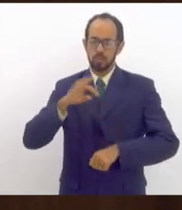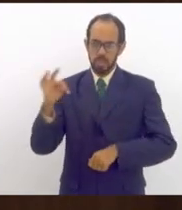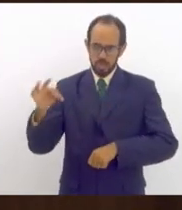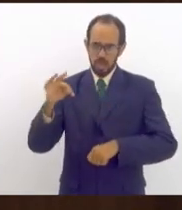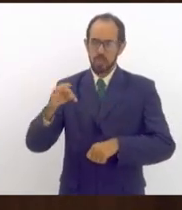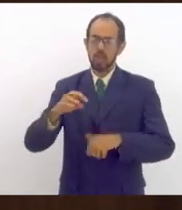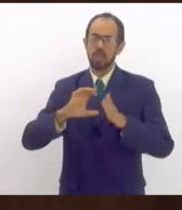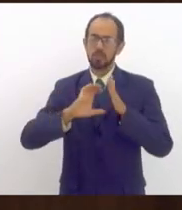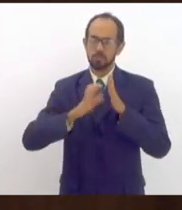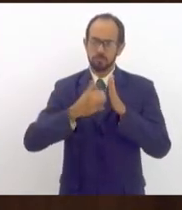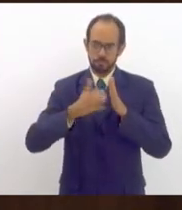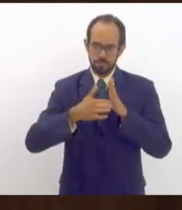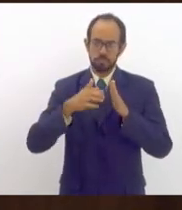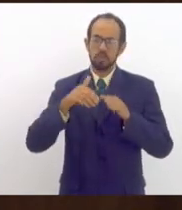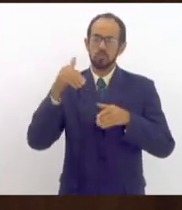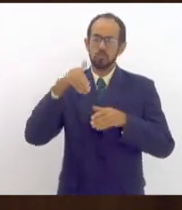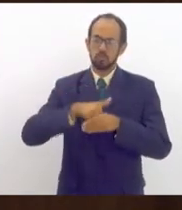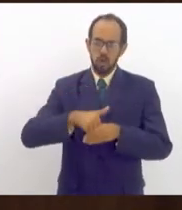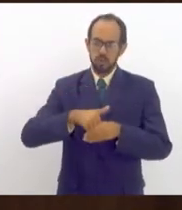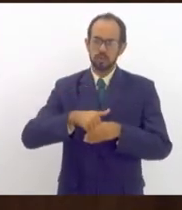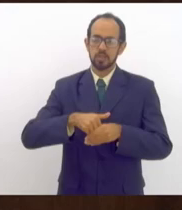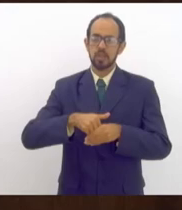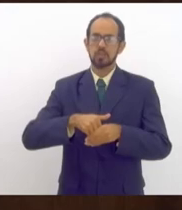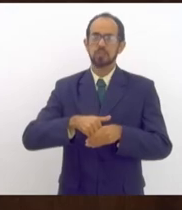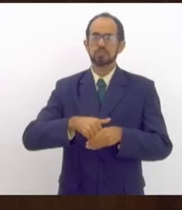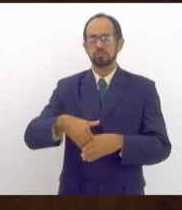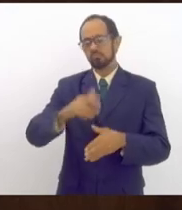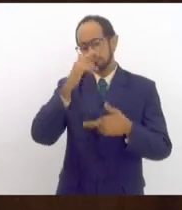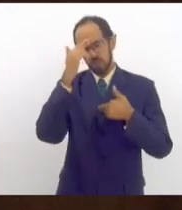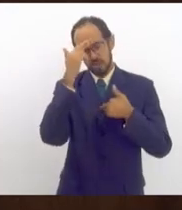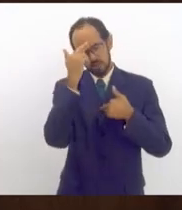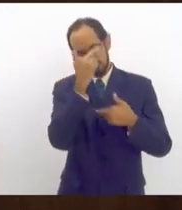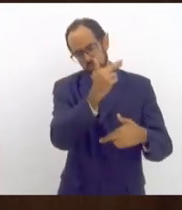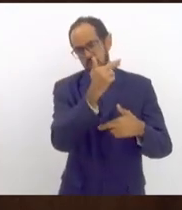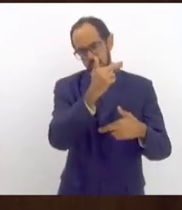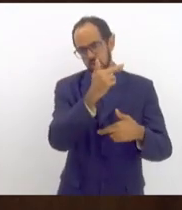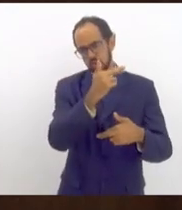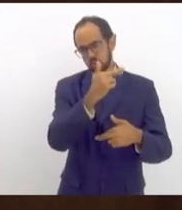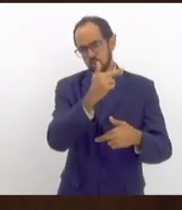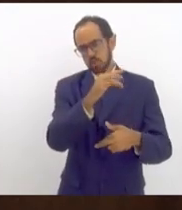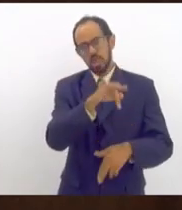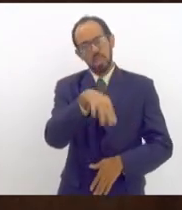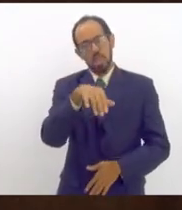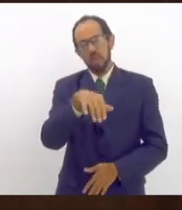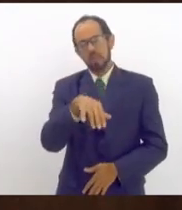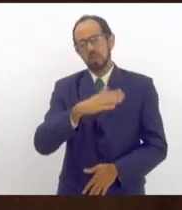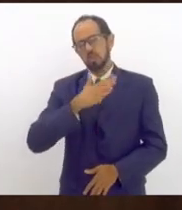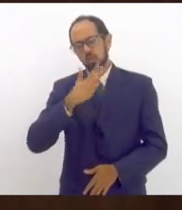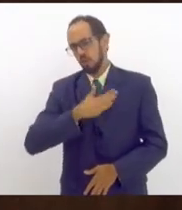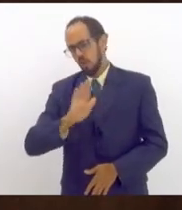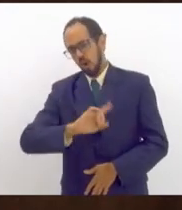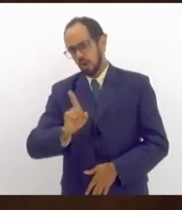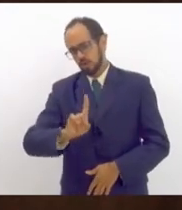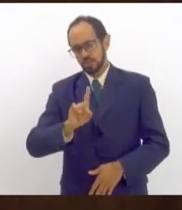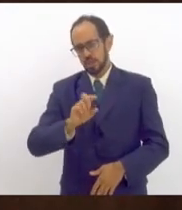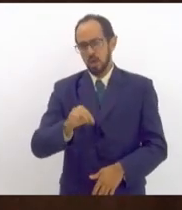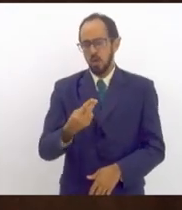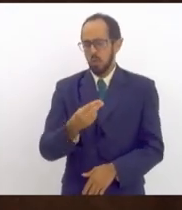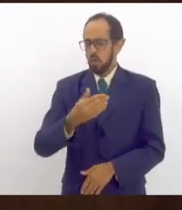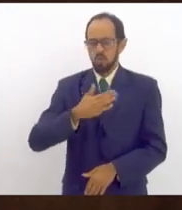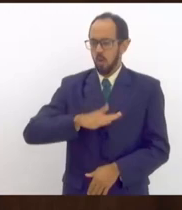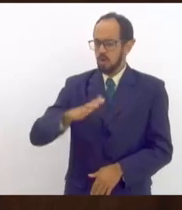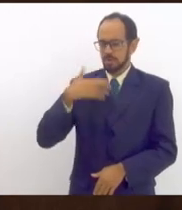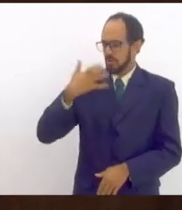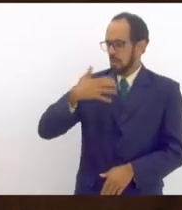sua bancada vai votar respeitando quem não gosta da Ludmila quem não curte o som da Ludmila